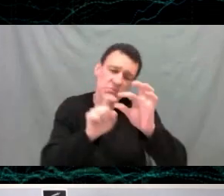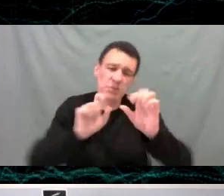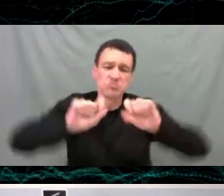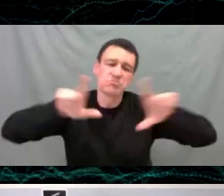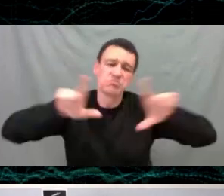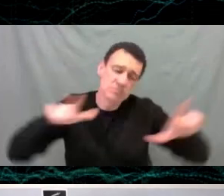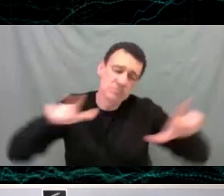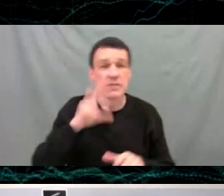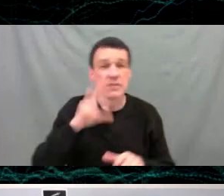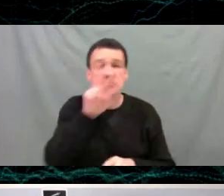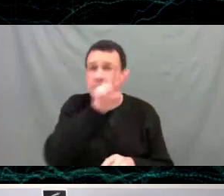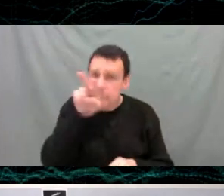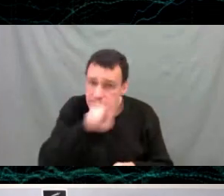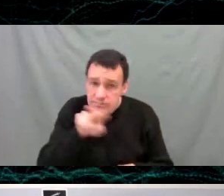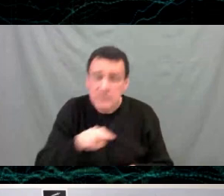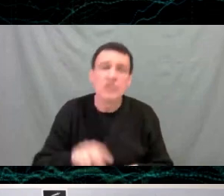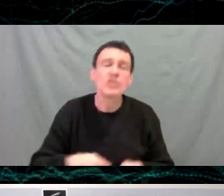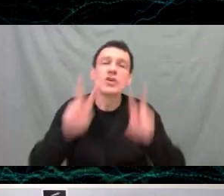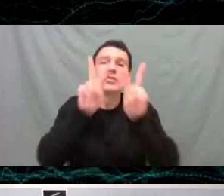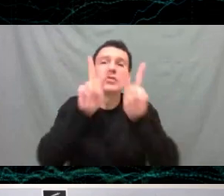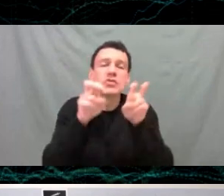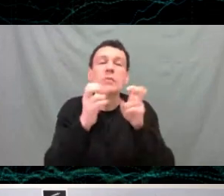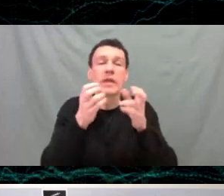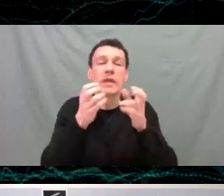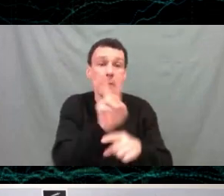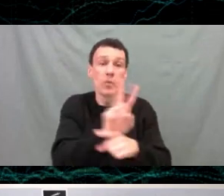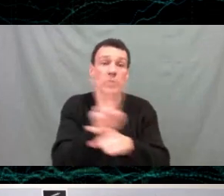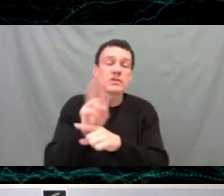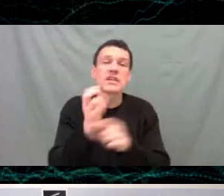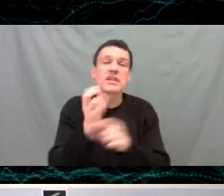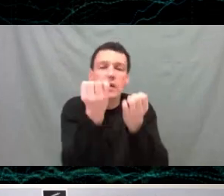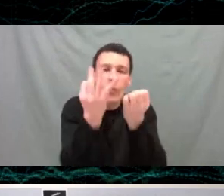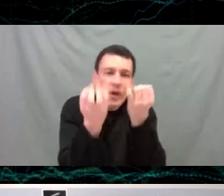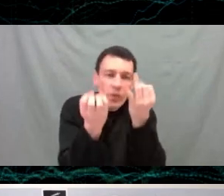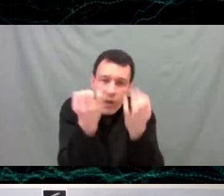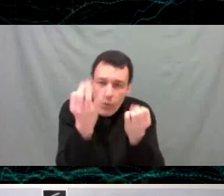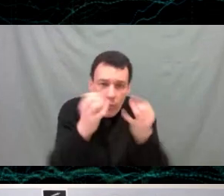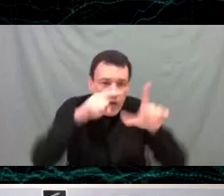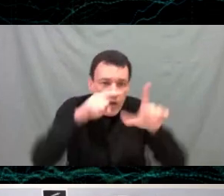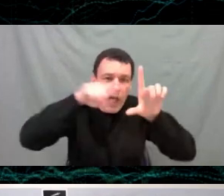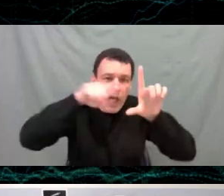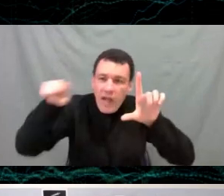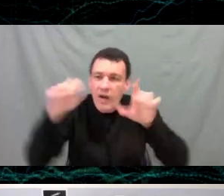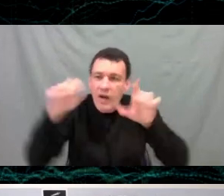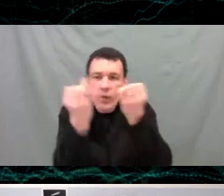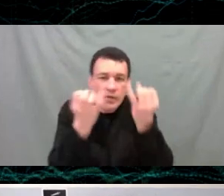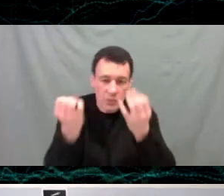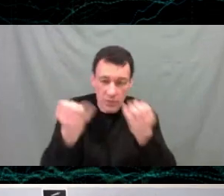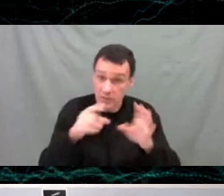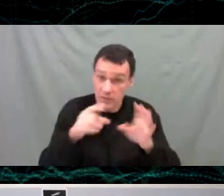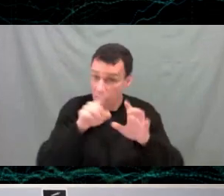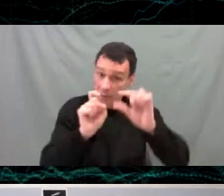olhe métricas específicas de self-monitoring, tá? Então, ao acessar isso daqui, vocês vão ver que vai ter uma tabela.